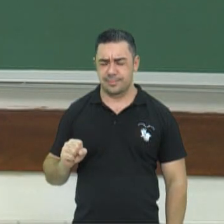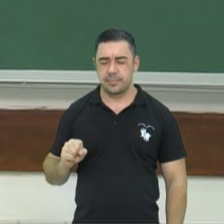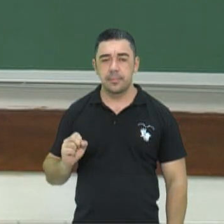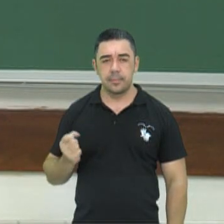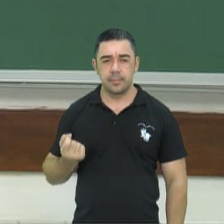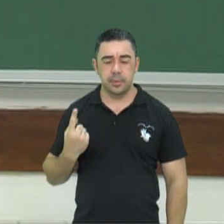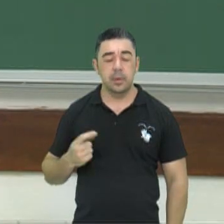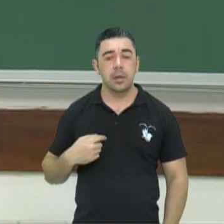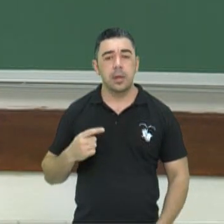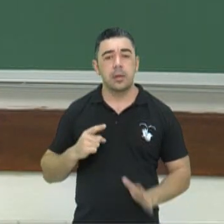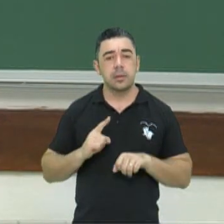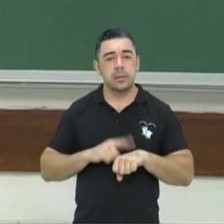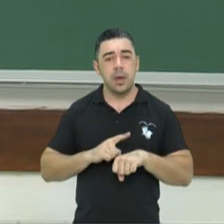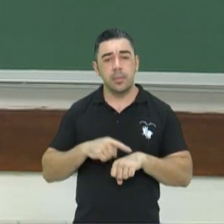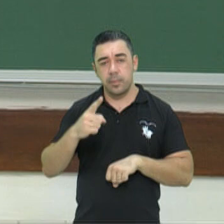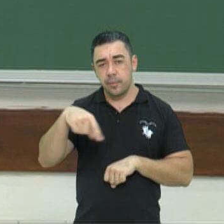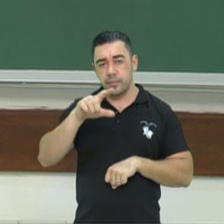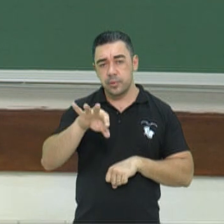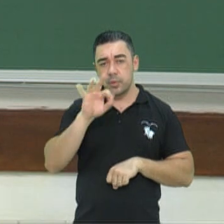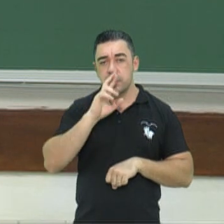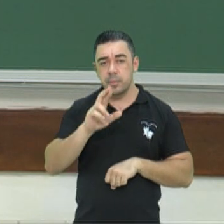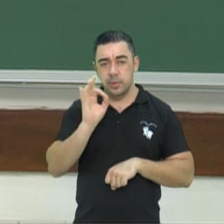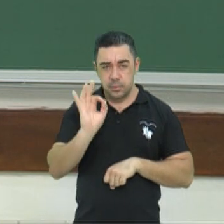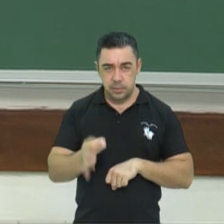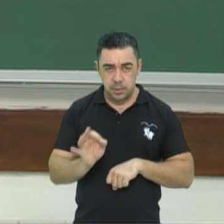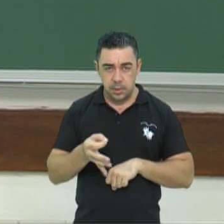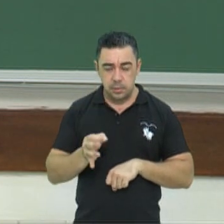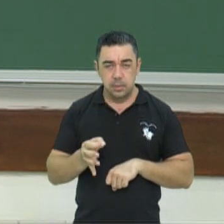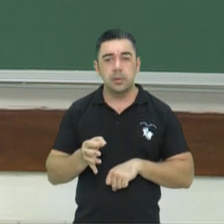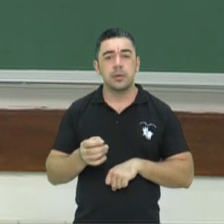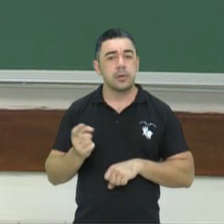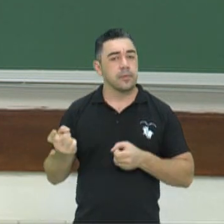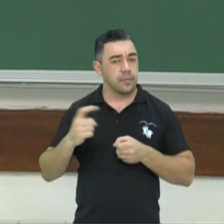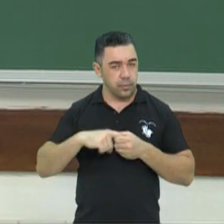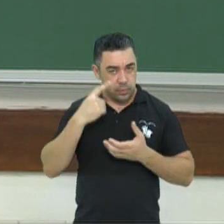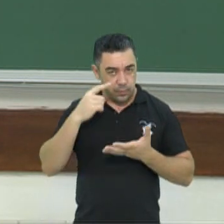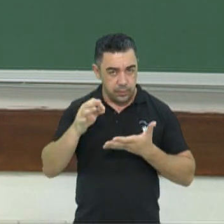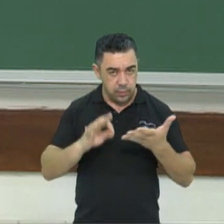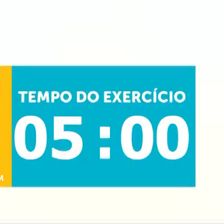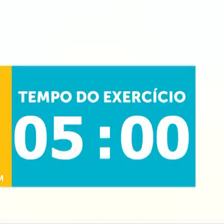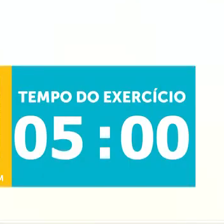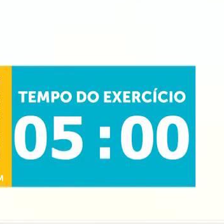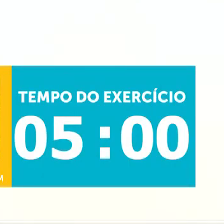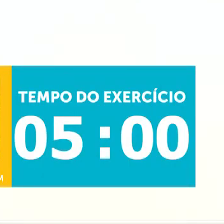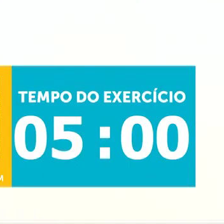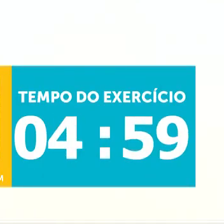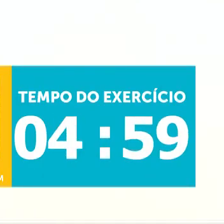Vou deixar aqui um tempinho para que vocês escolham a alternativa correta e daqui a pouco nós voltamos.